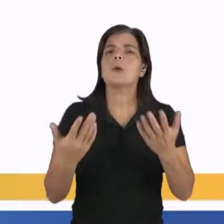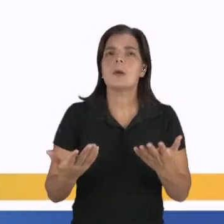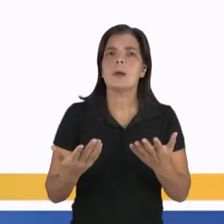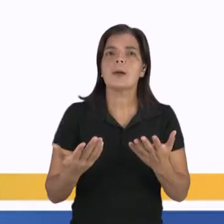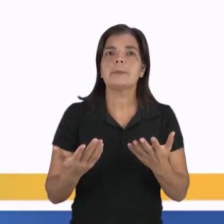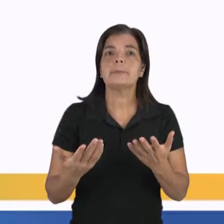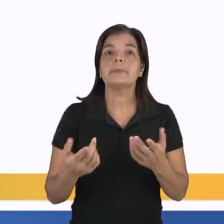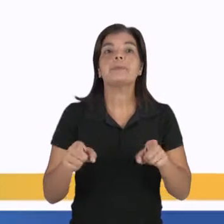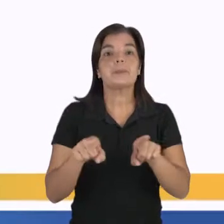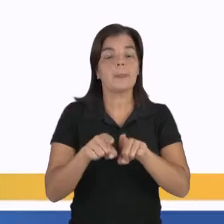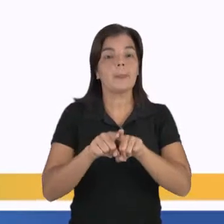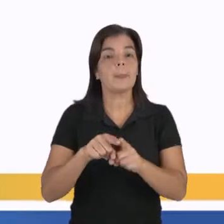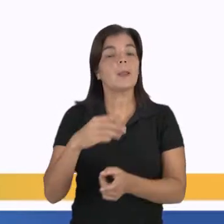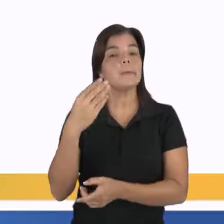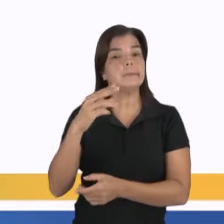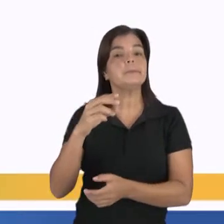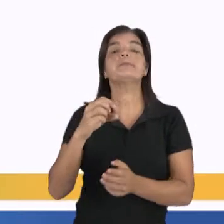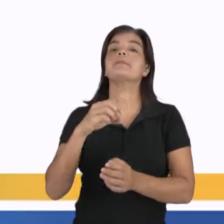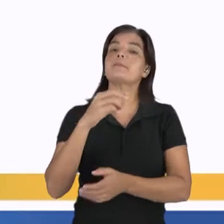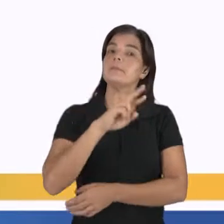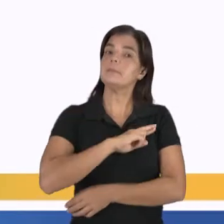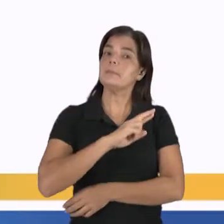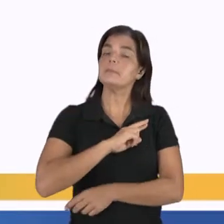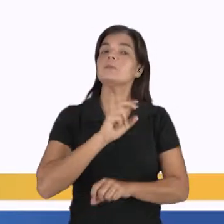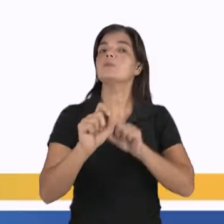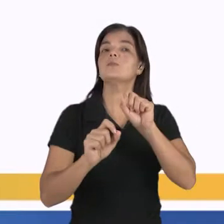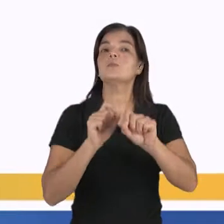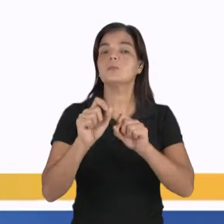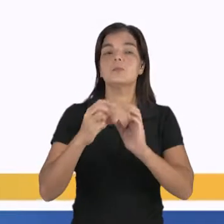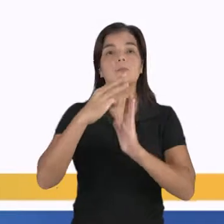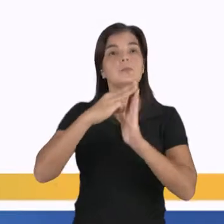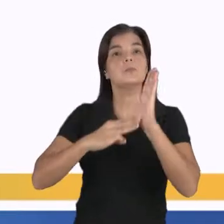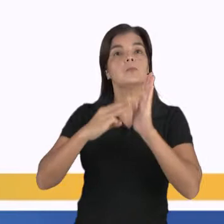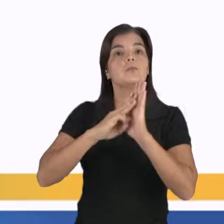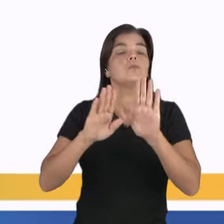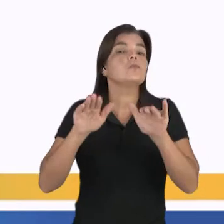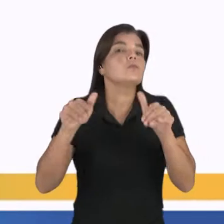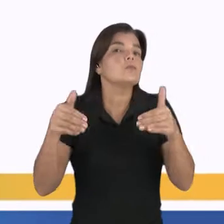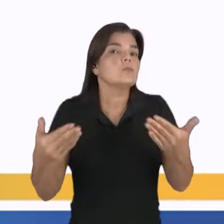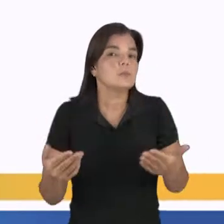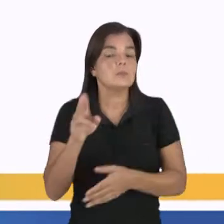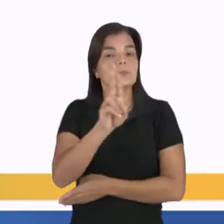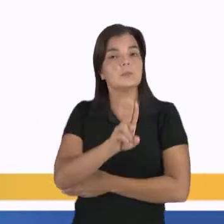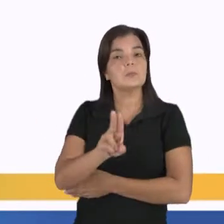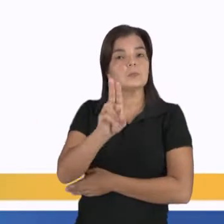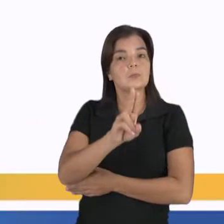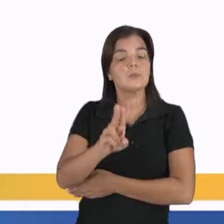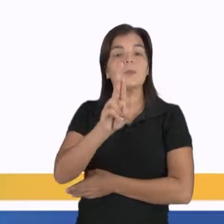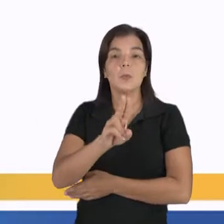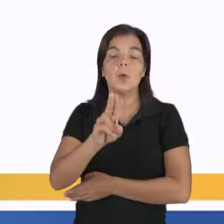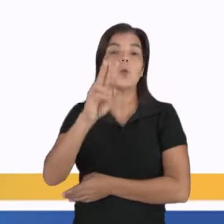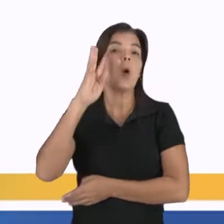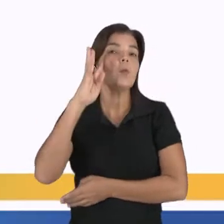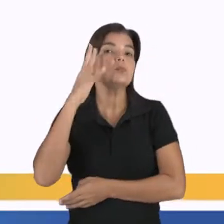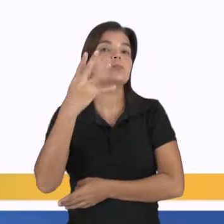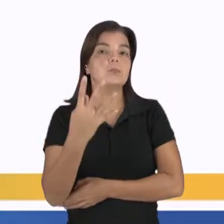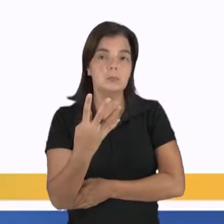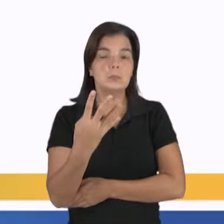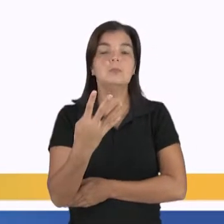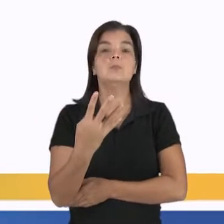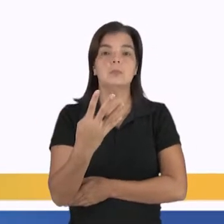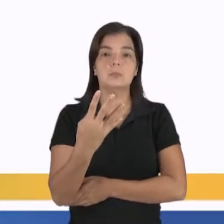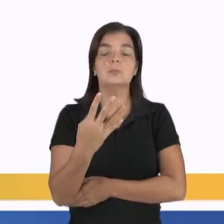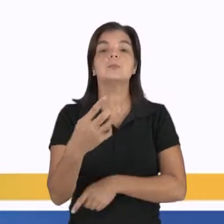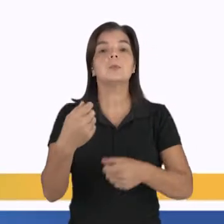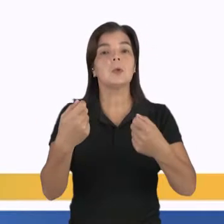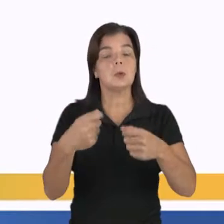religião? Ciências da religião, qual é a metodologia que ela usa e quais são os resultados